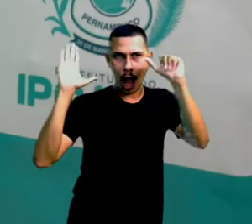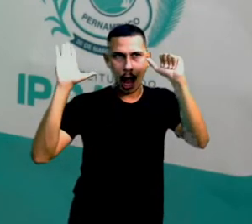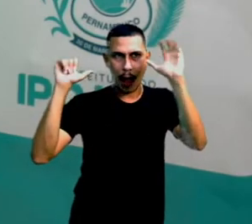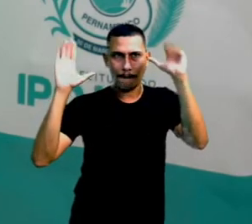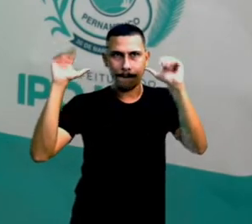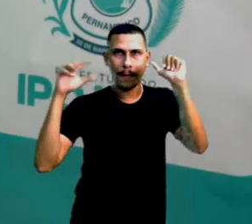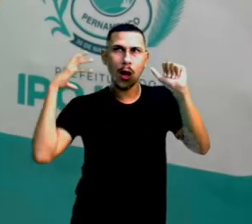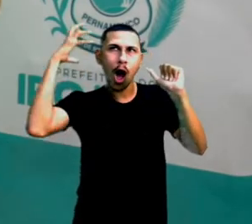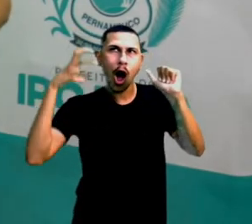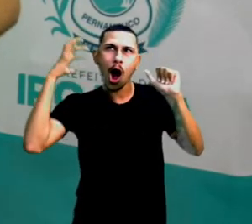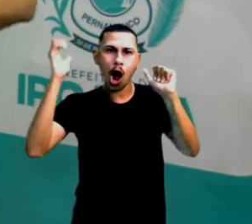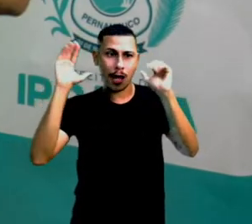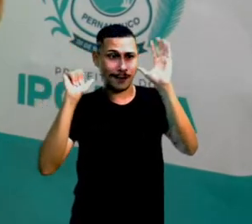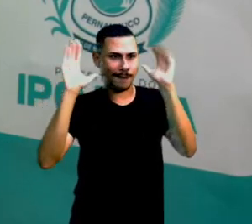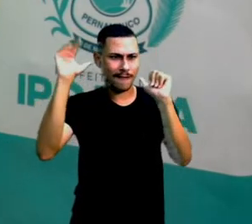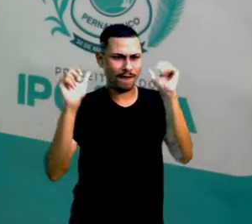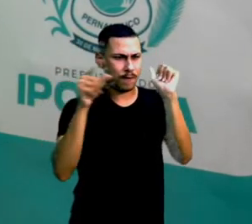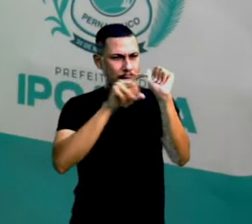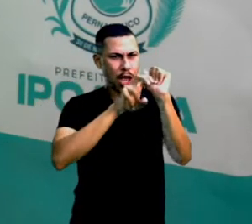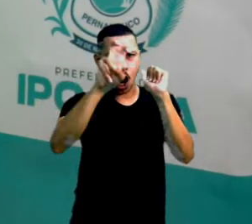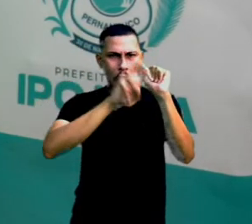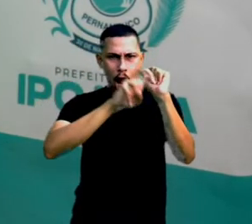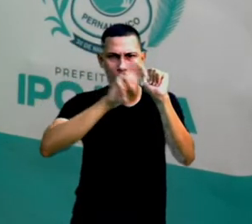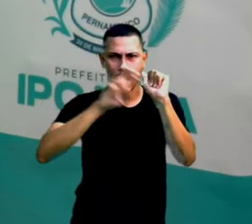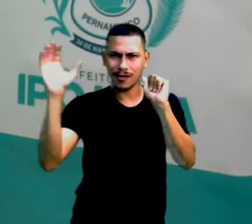bailarinas usam também, né? Enfim.